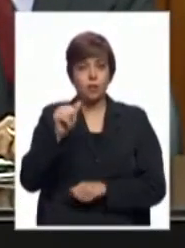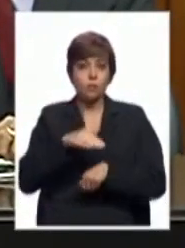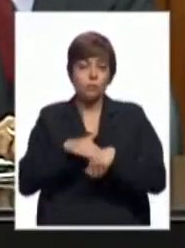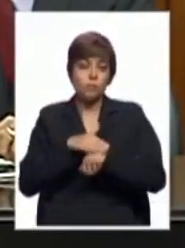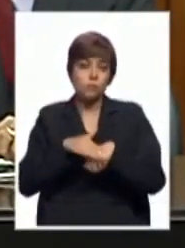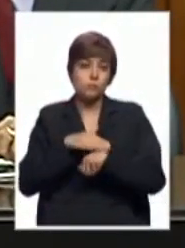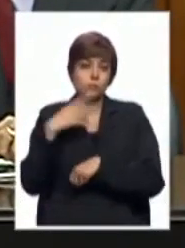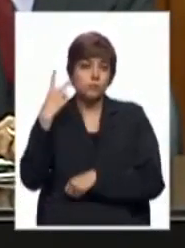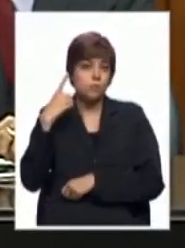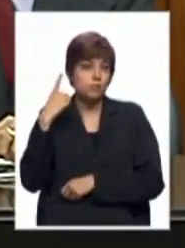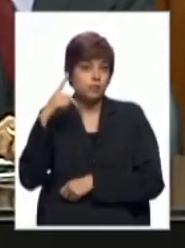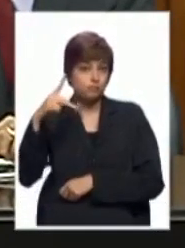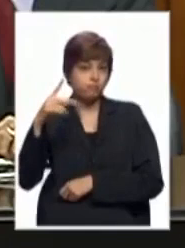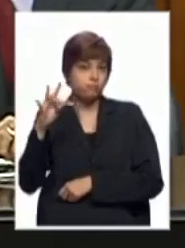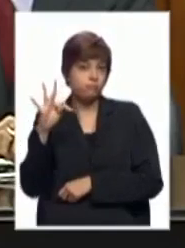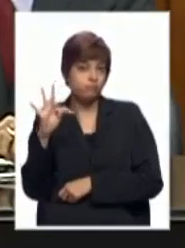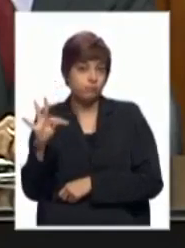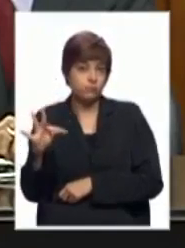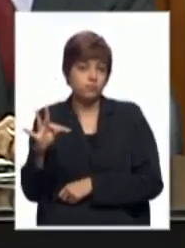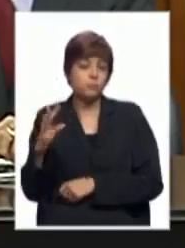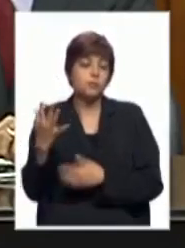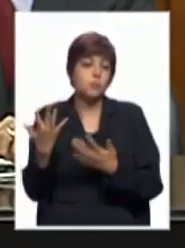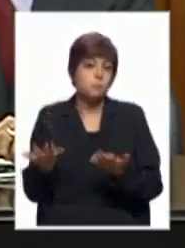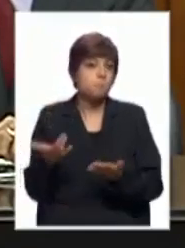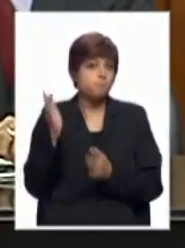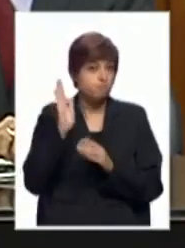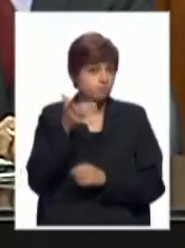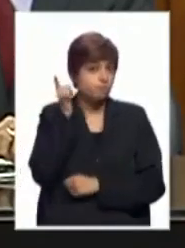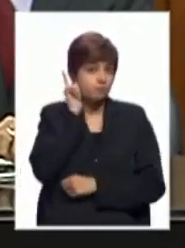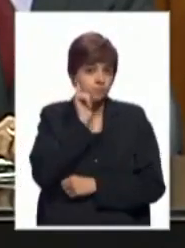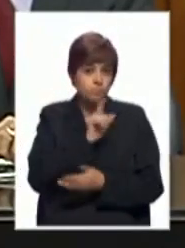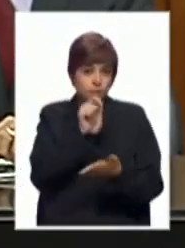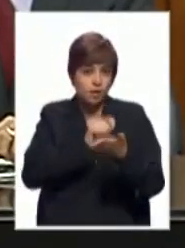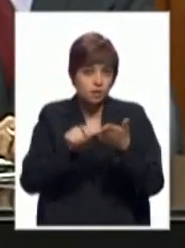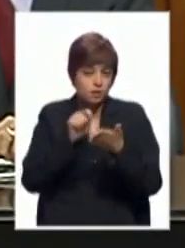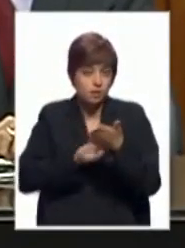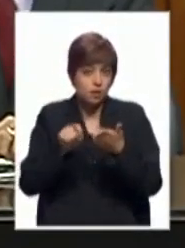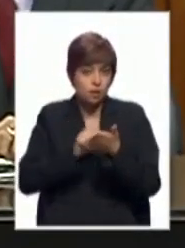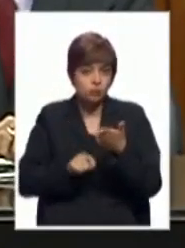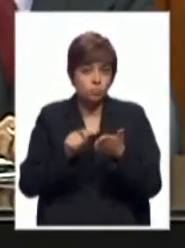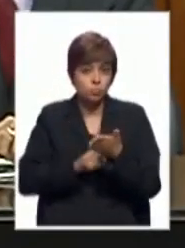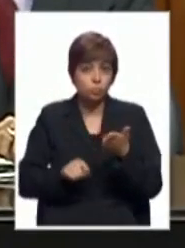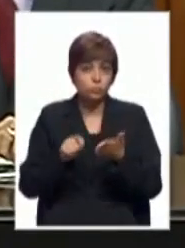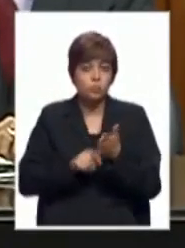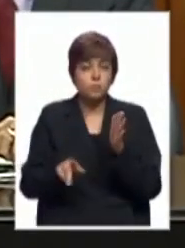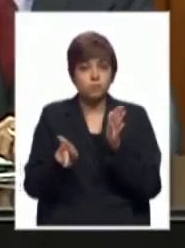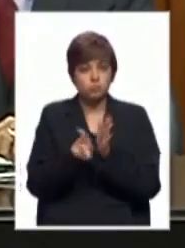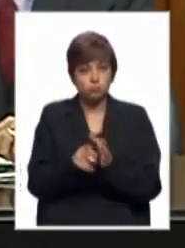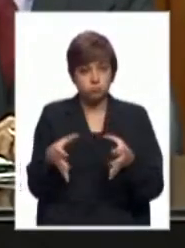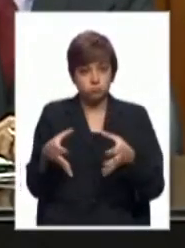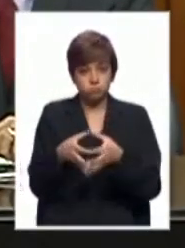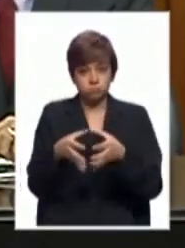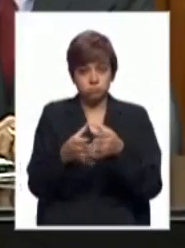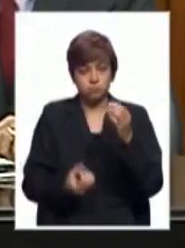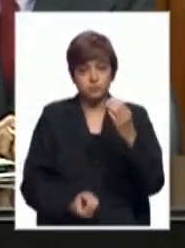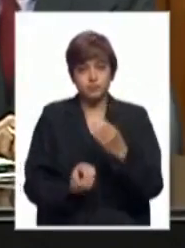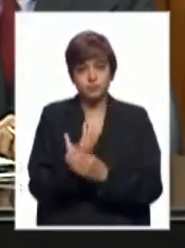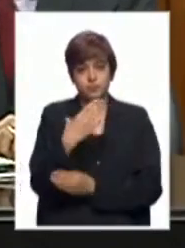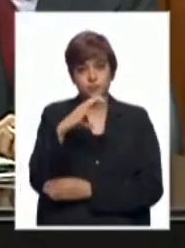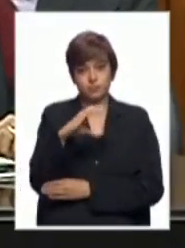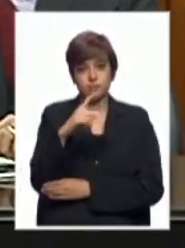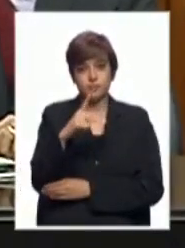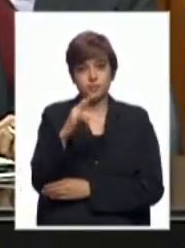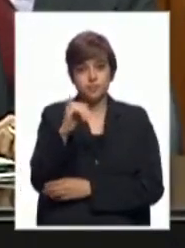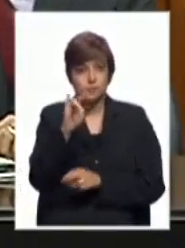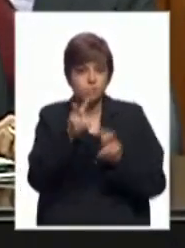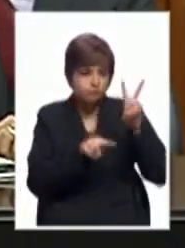e a deputada disse que já conseguiu, inclusive, as assinaturas para a abertura desta CPI para investigar as barragens,